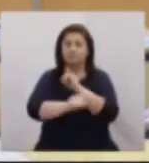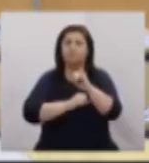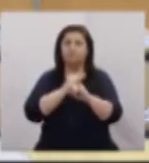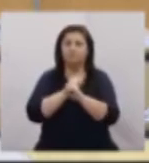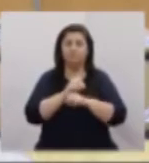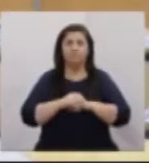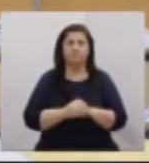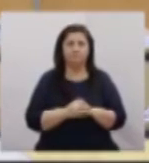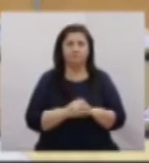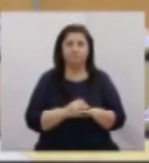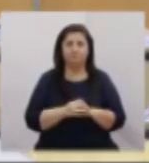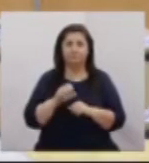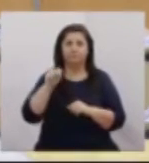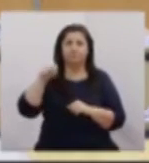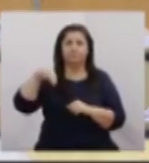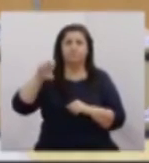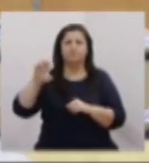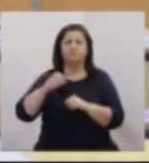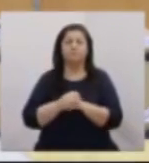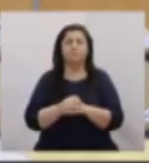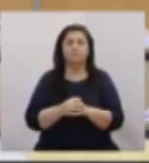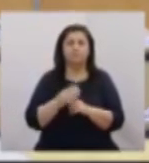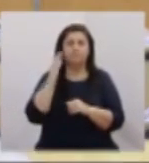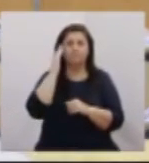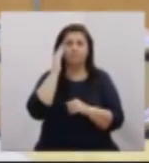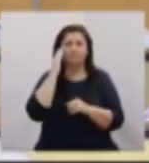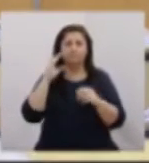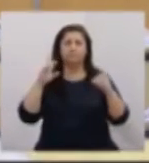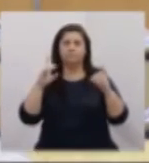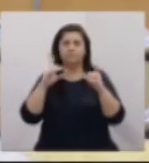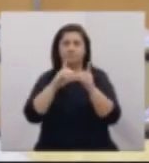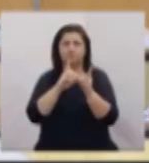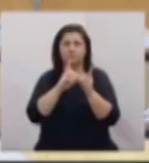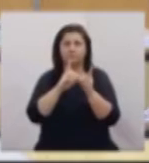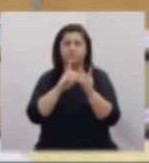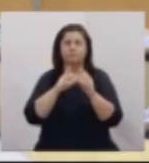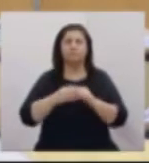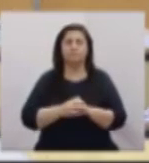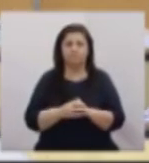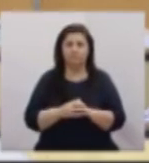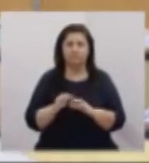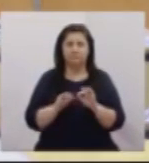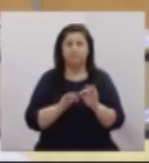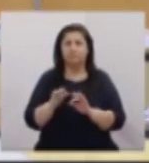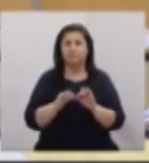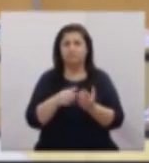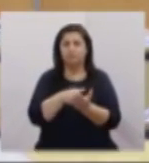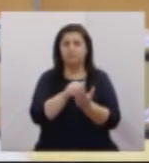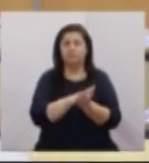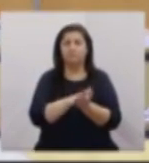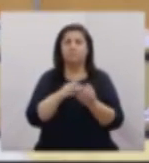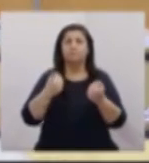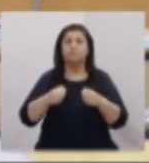SNE, considerando que o órgão do Sistema Nacional de Trânsito responsável pela autuação deverá oferecer